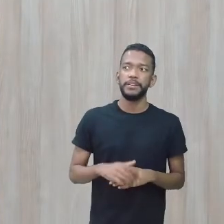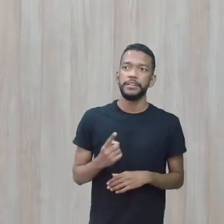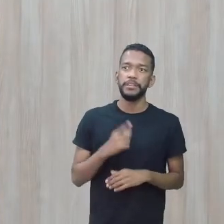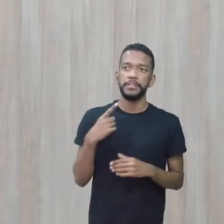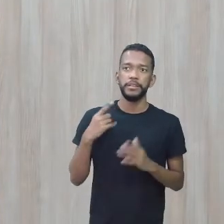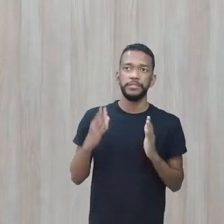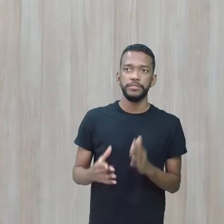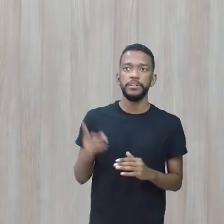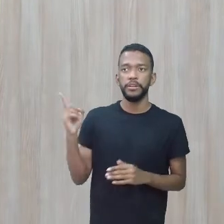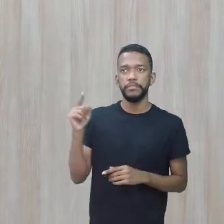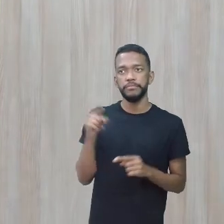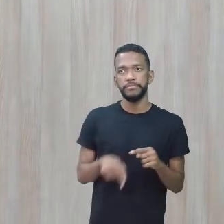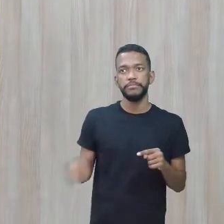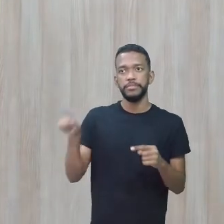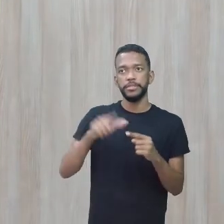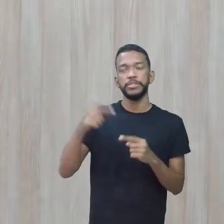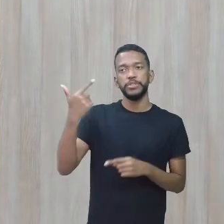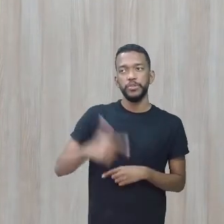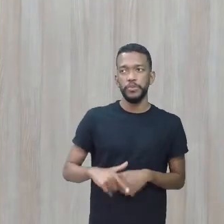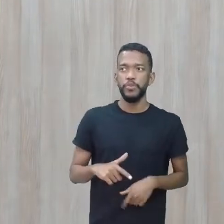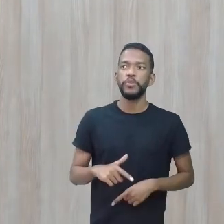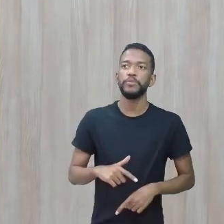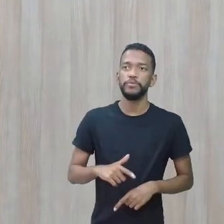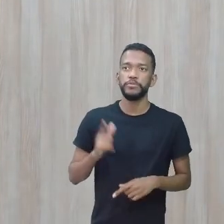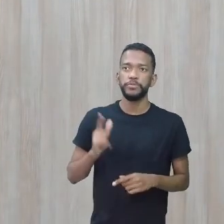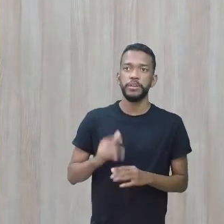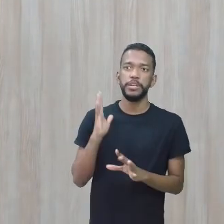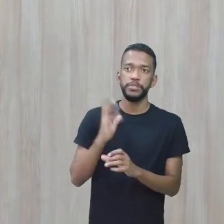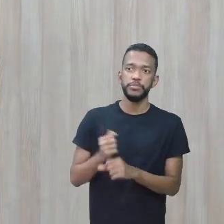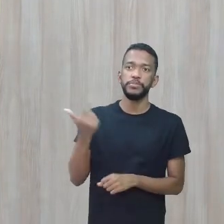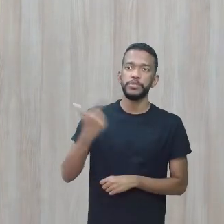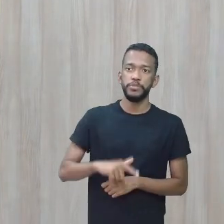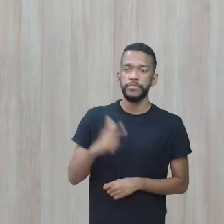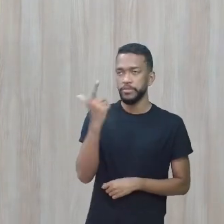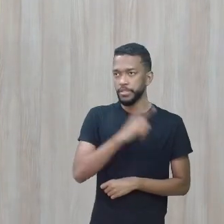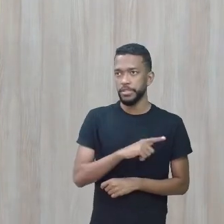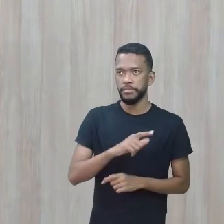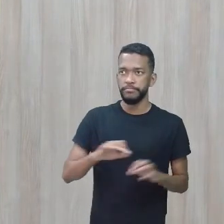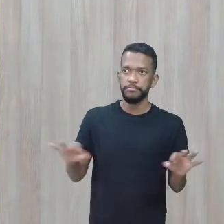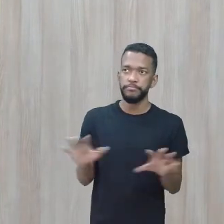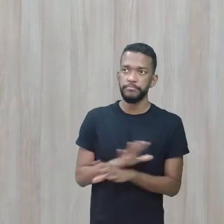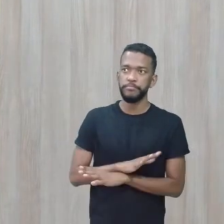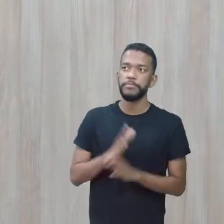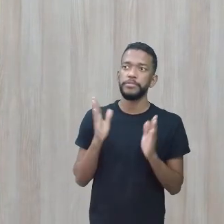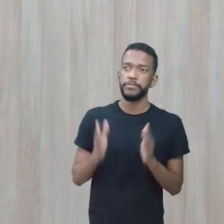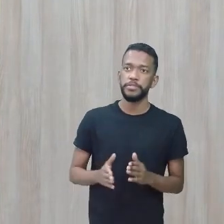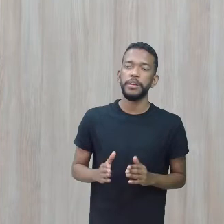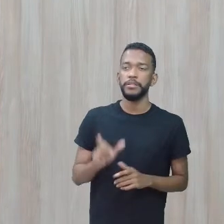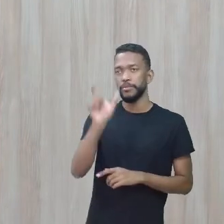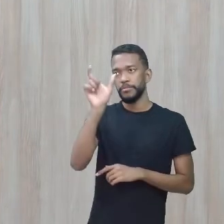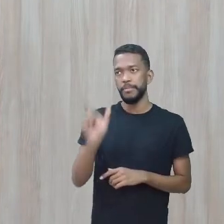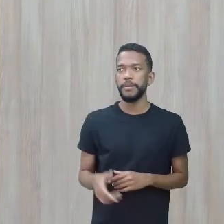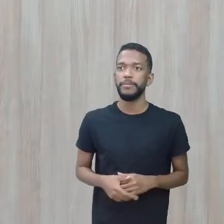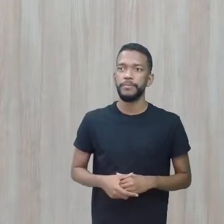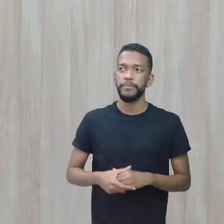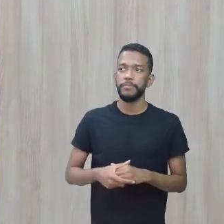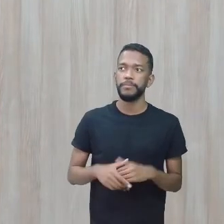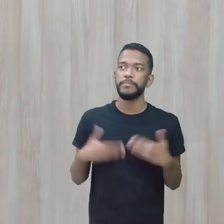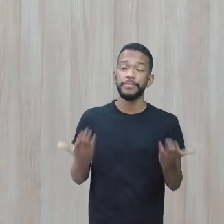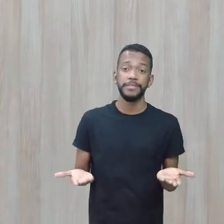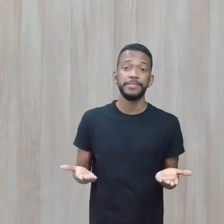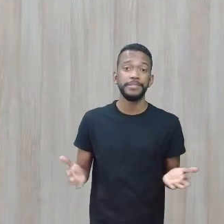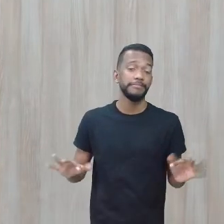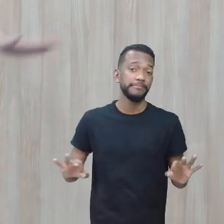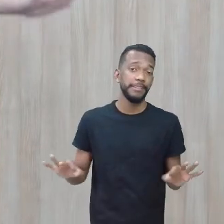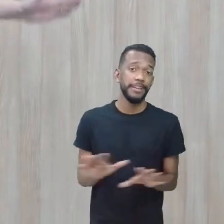tem aí o nosso ciclo de novo, né? Nosso resumo de novo. E a ideia que a gente usou foi essa ideia aqui do meio, tá bom? Então, gente,